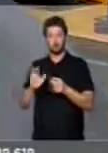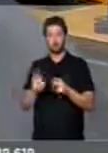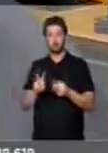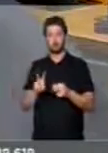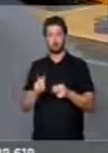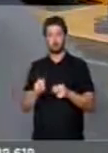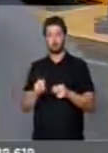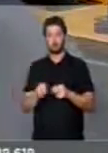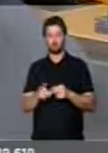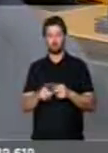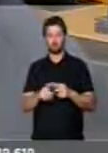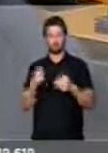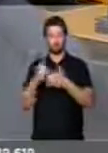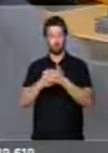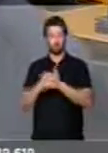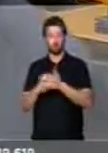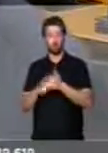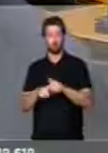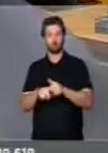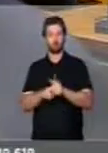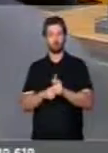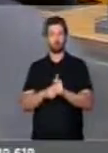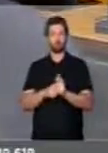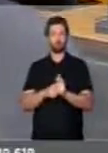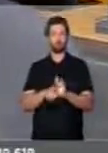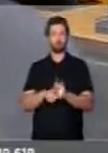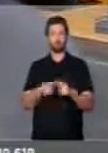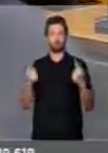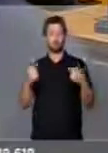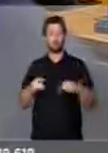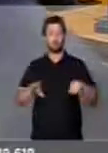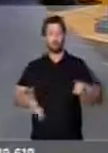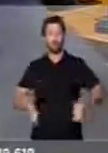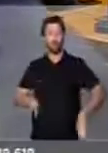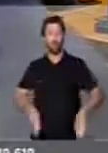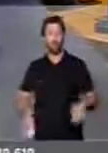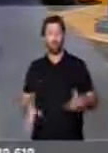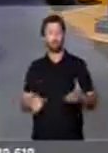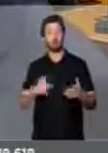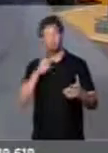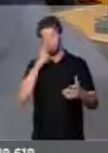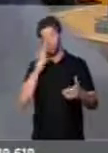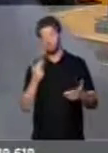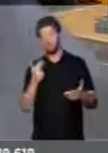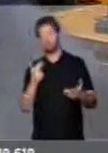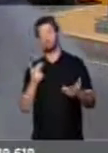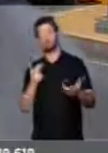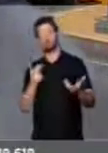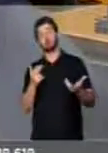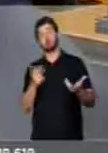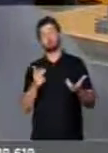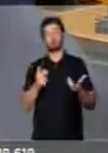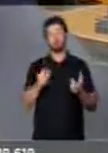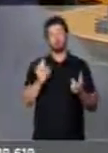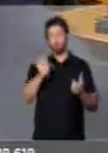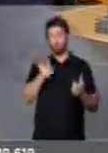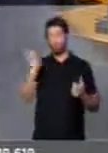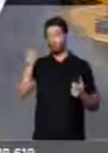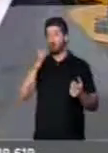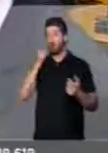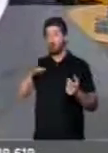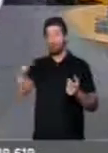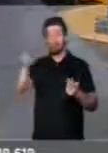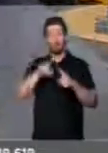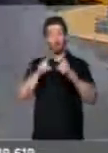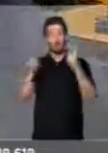vem para o combate à corrupção. Acho que vale a pena, não só aquilo que foi falado, mas